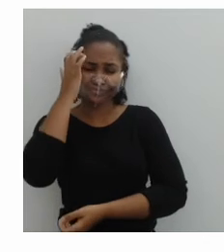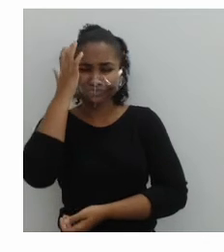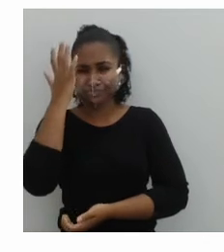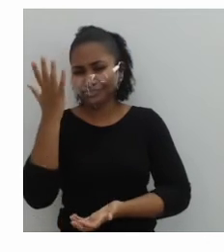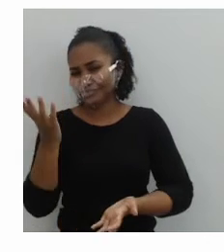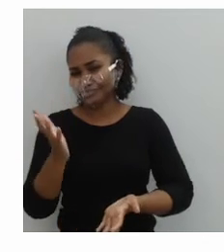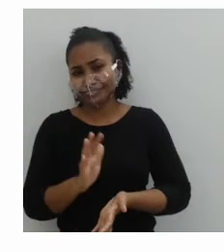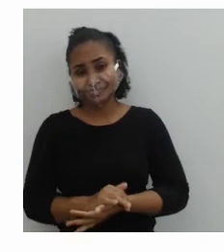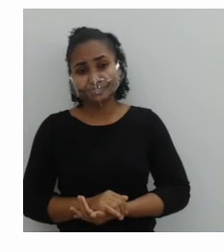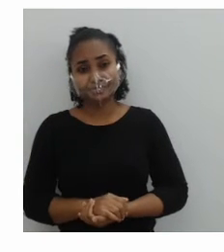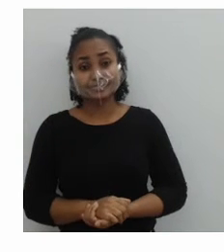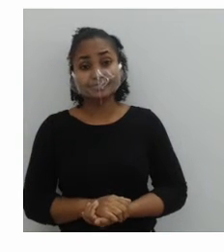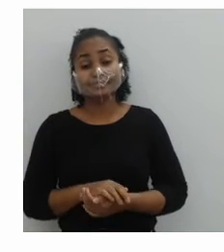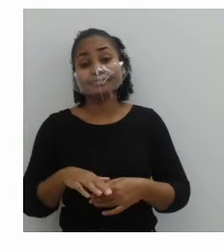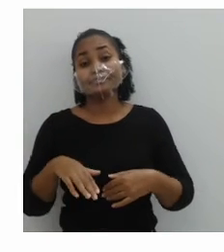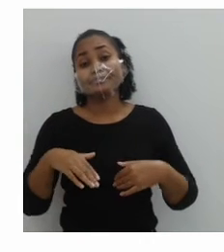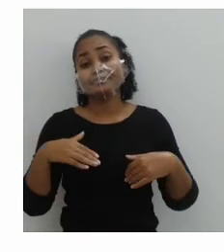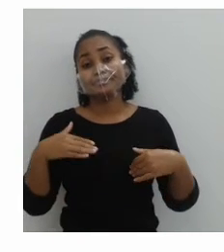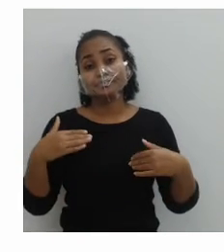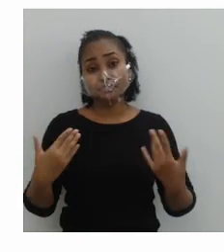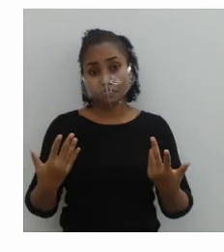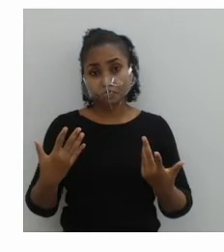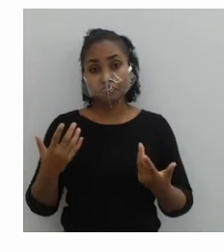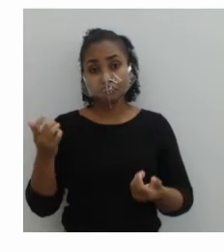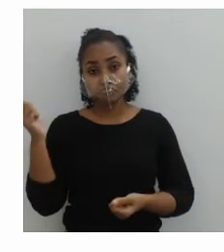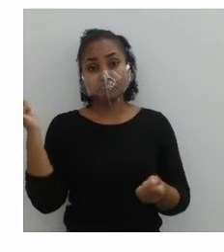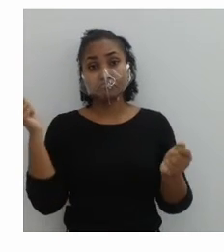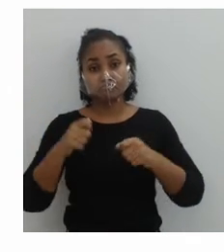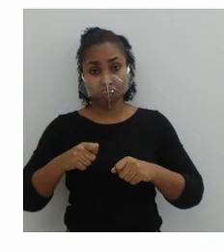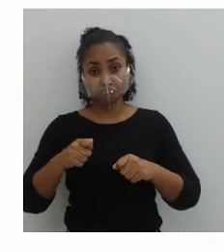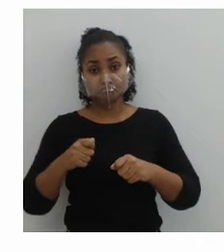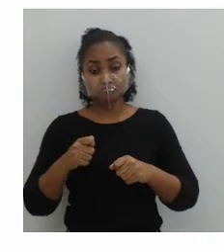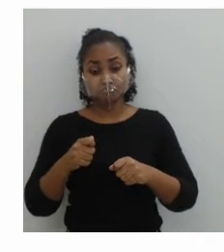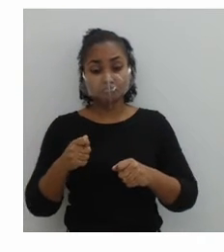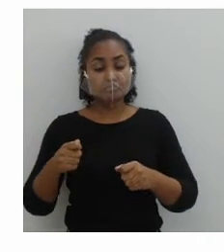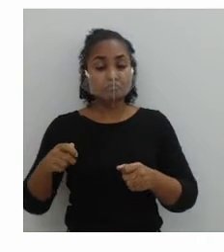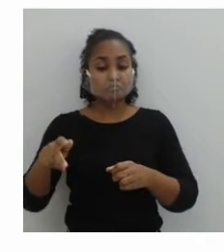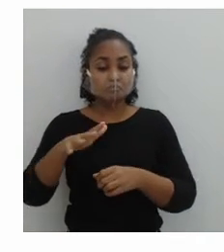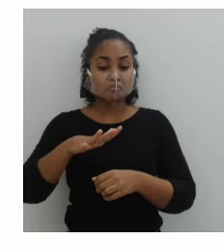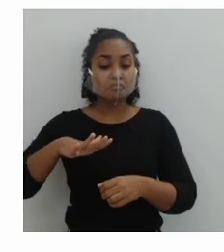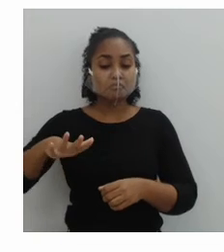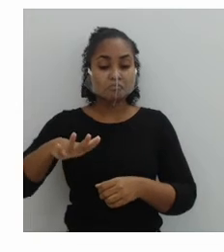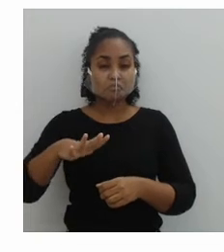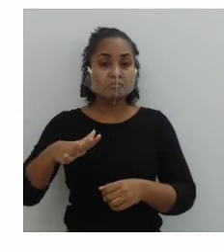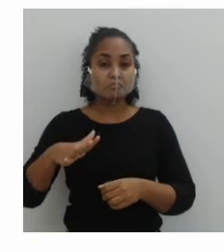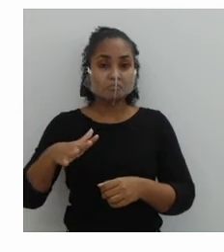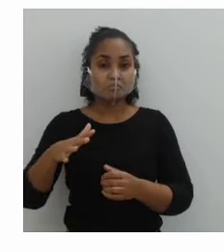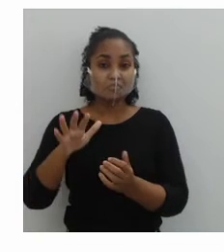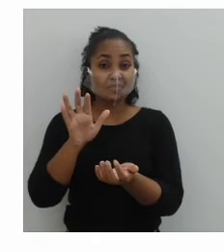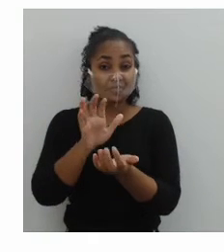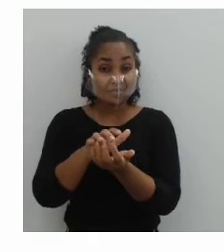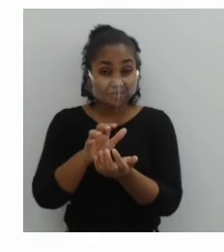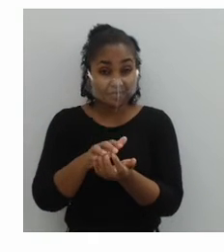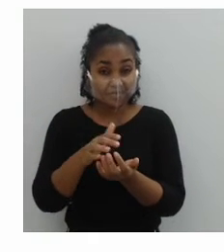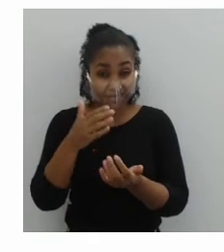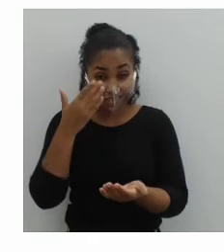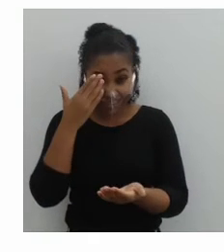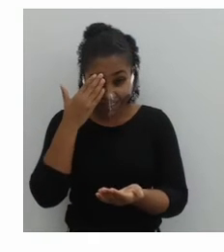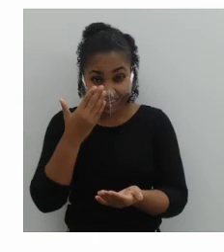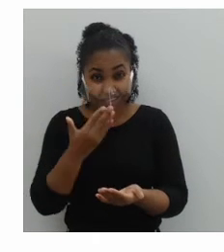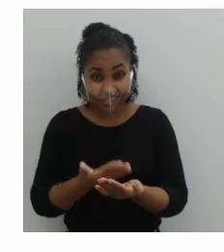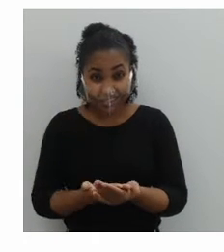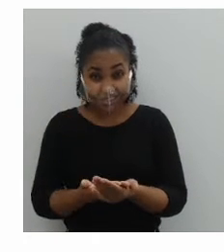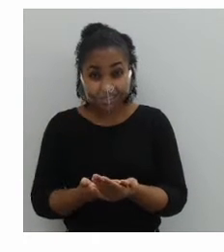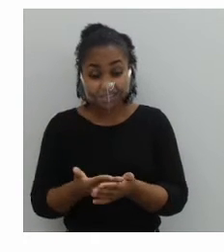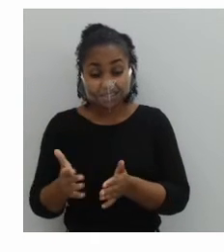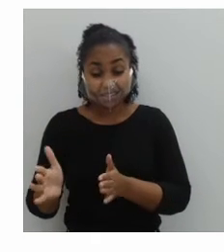incrível. Então, eles tomam conta do território pernambucano. E acreditem, os holandeses passam 24